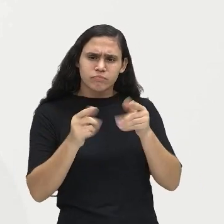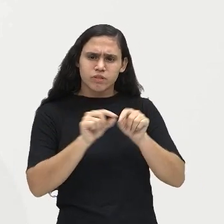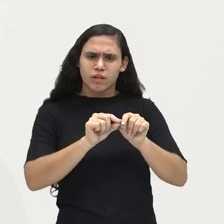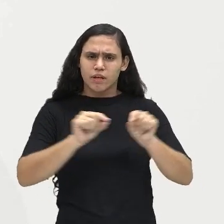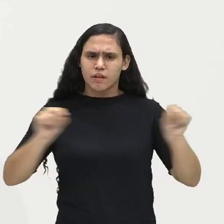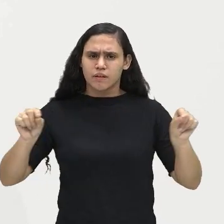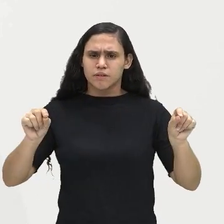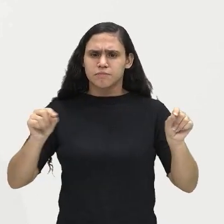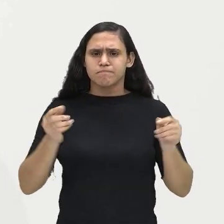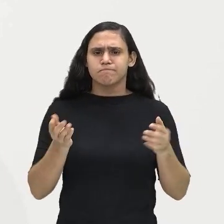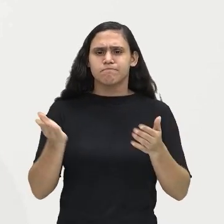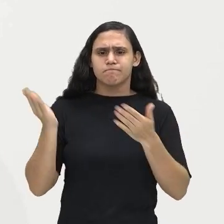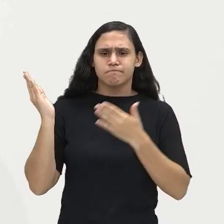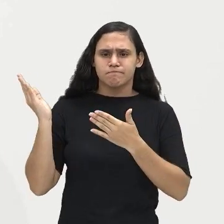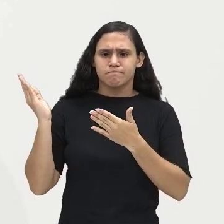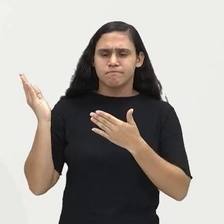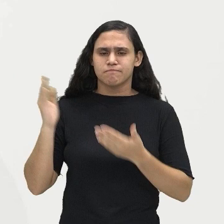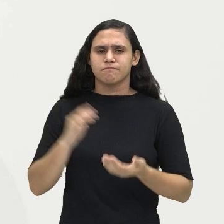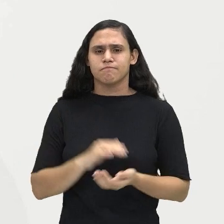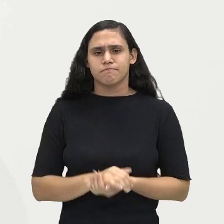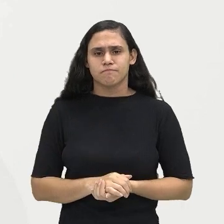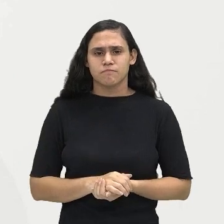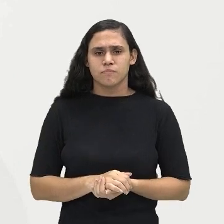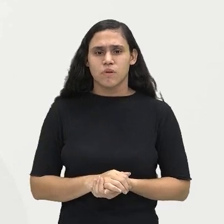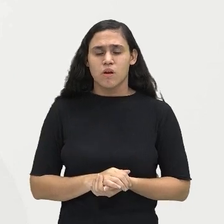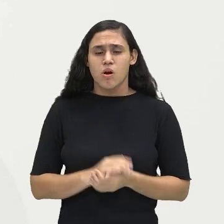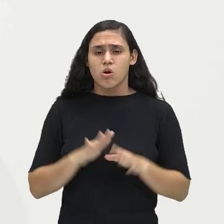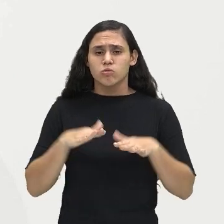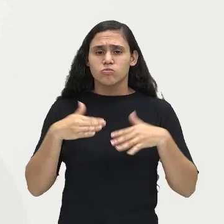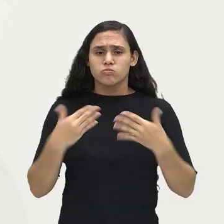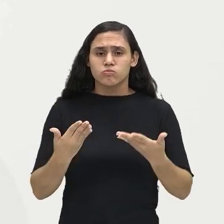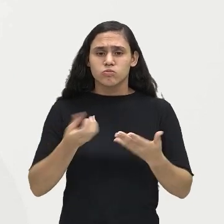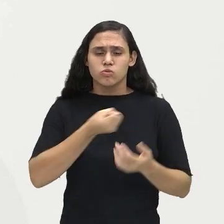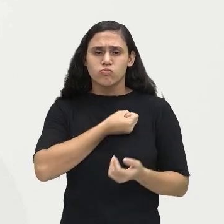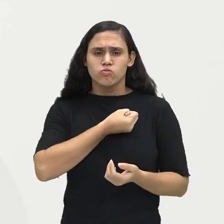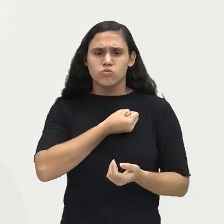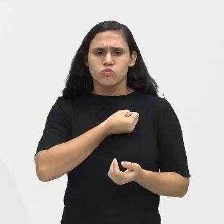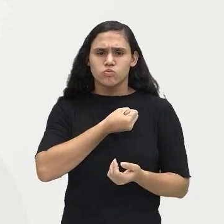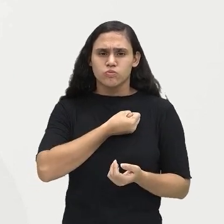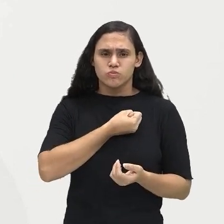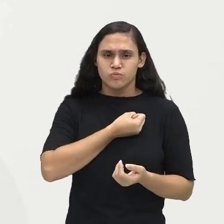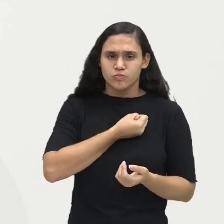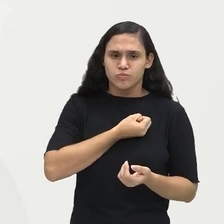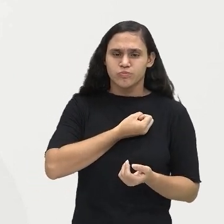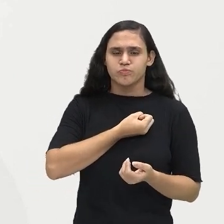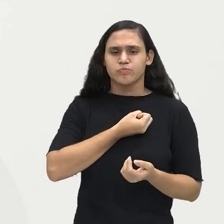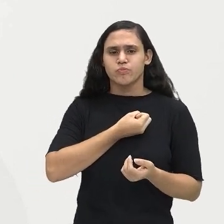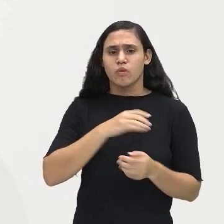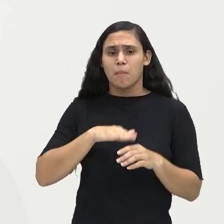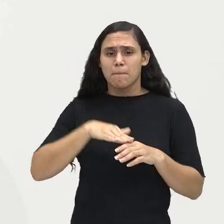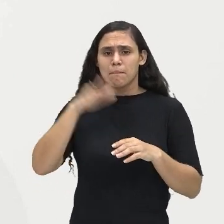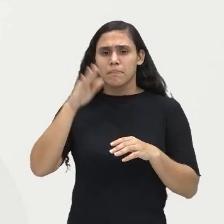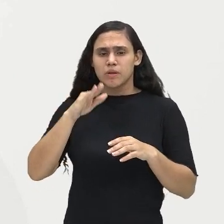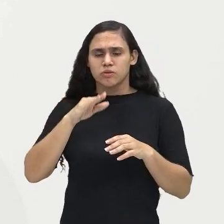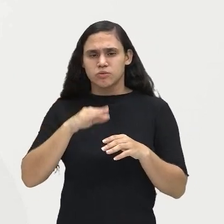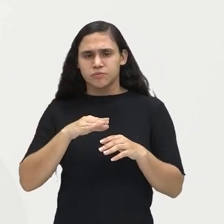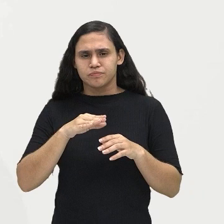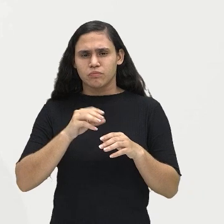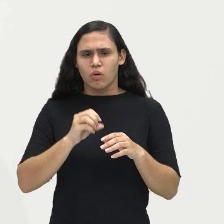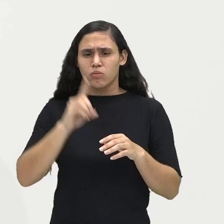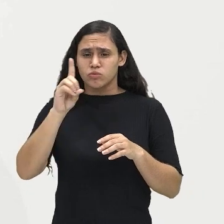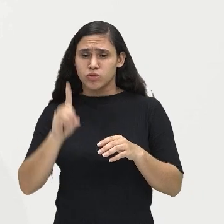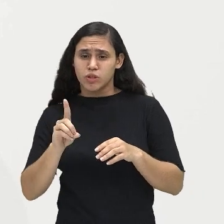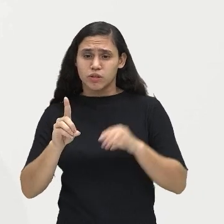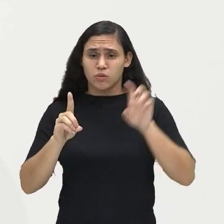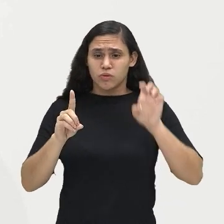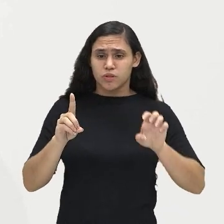2 e temos o 0. Quem é o maior? O maior é o que está mais à direita. O que está à direita